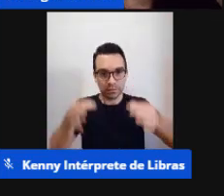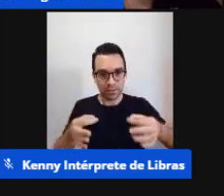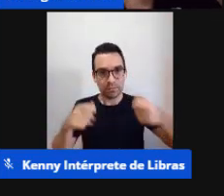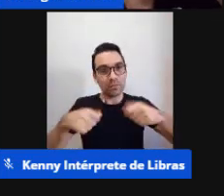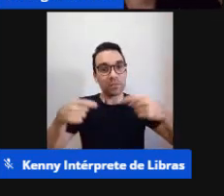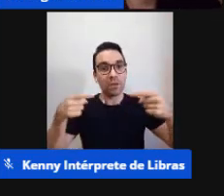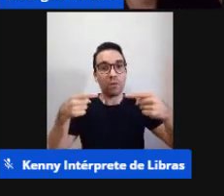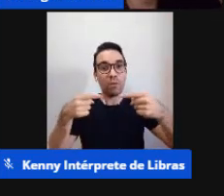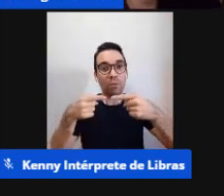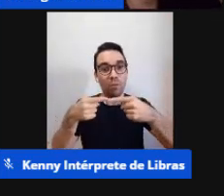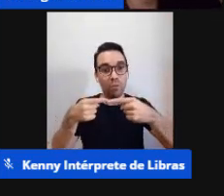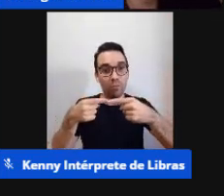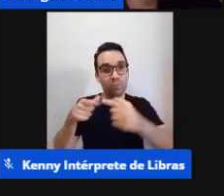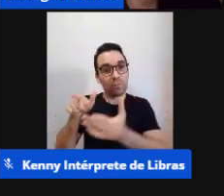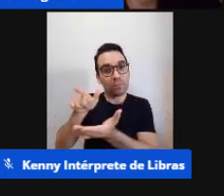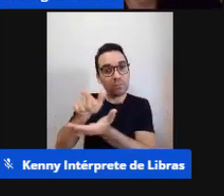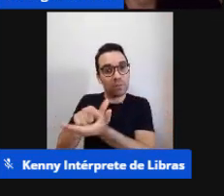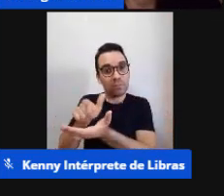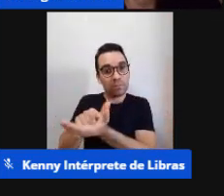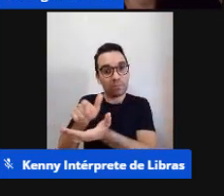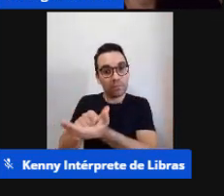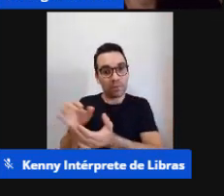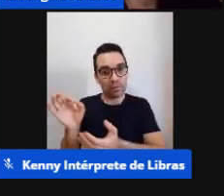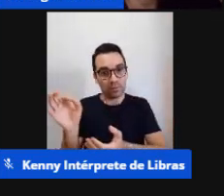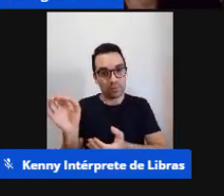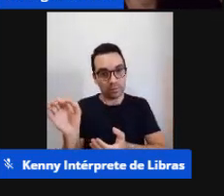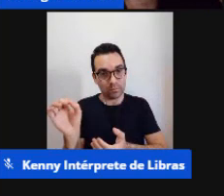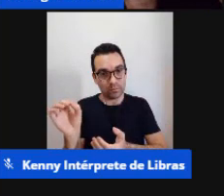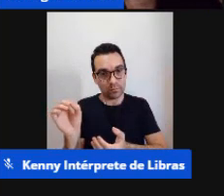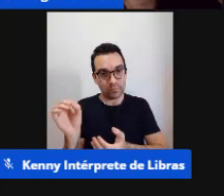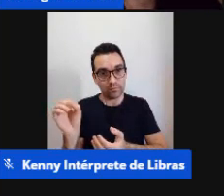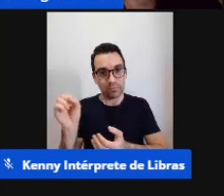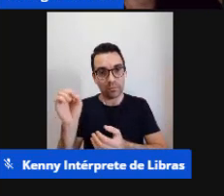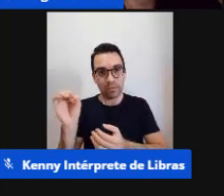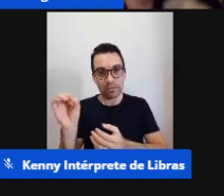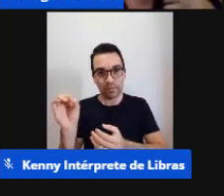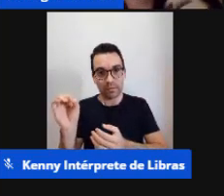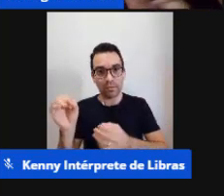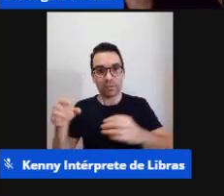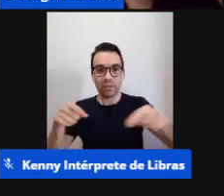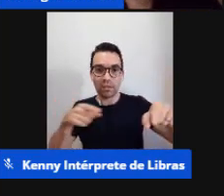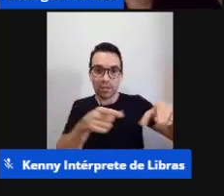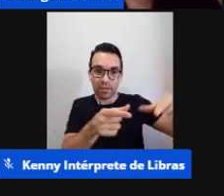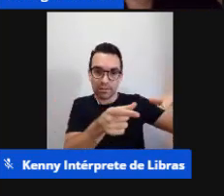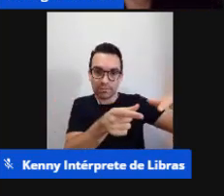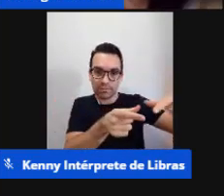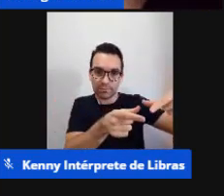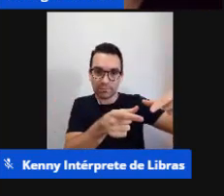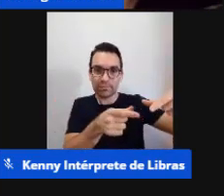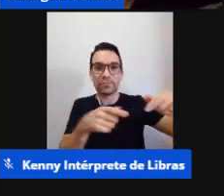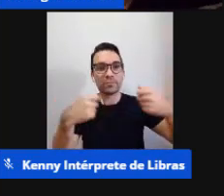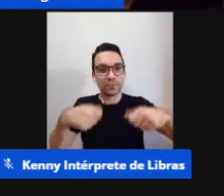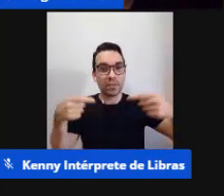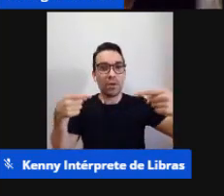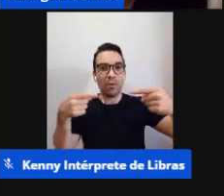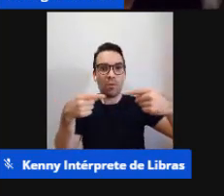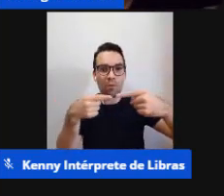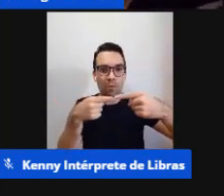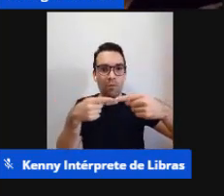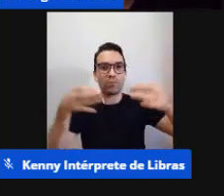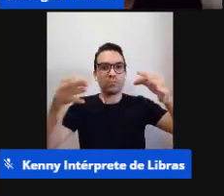Mas o Felipe, ele quer trabalhar a coordenação motora geral. Então, ele quer que o aluno